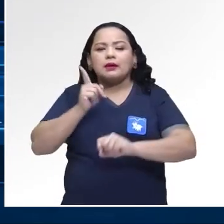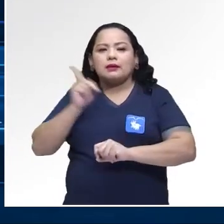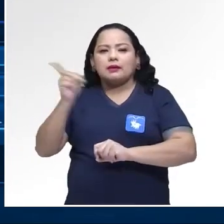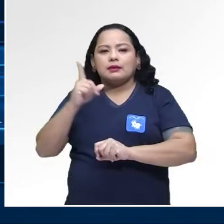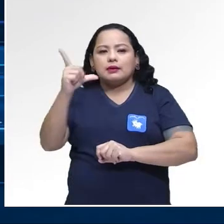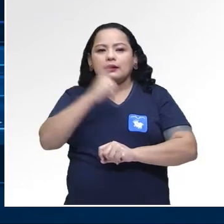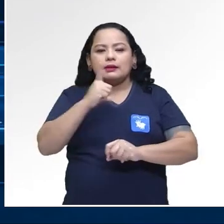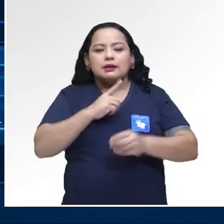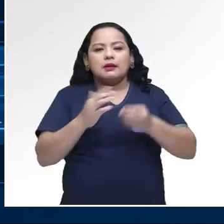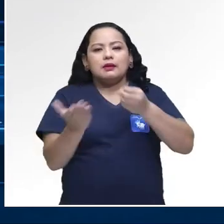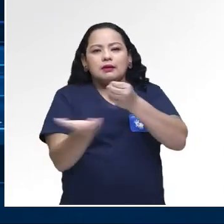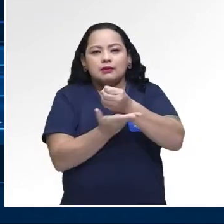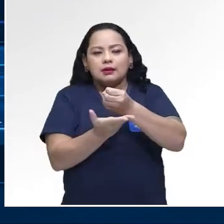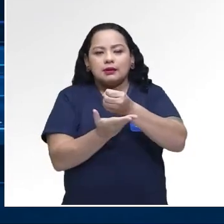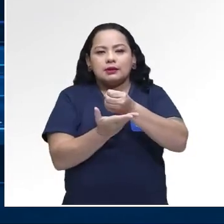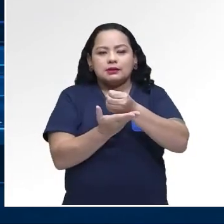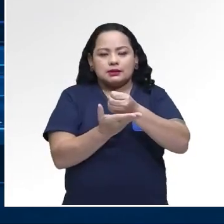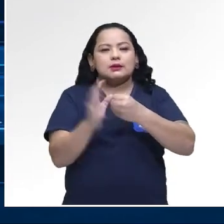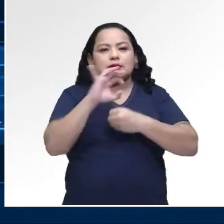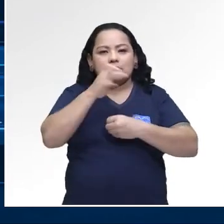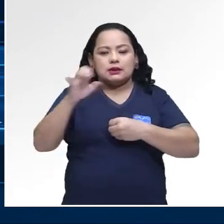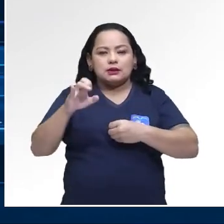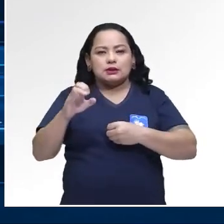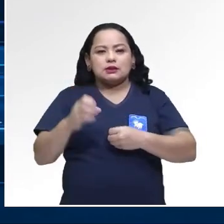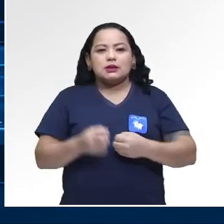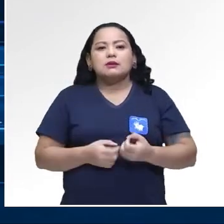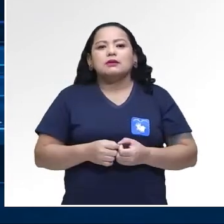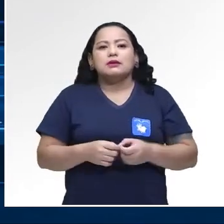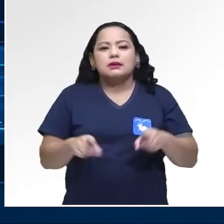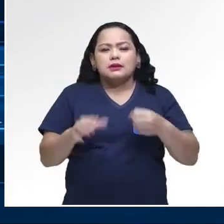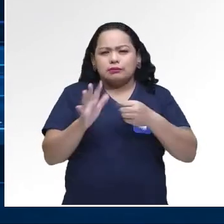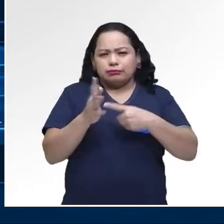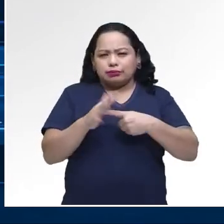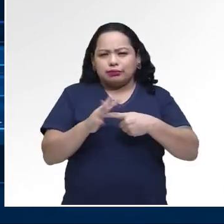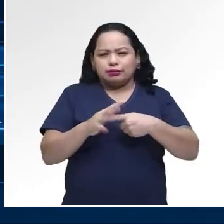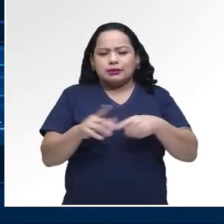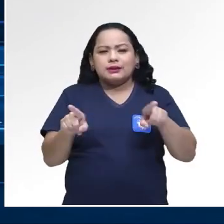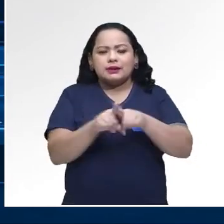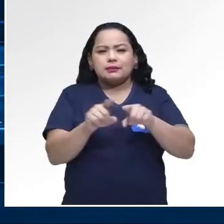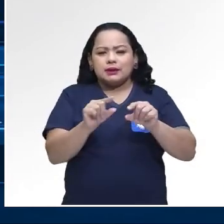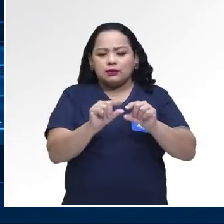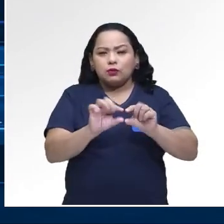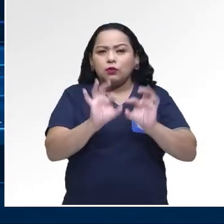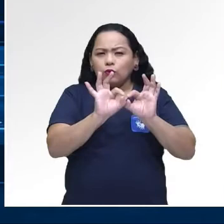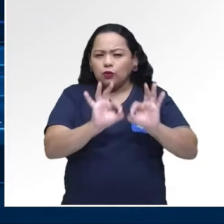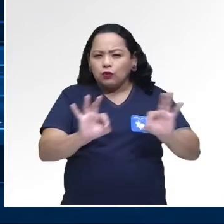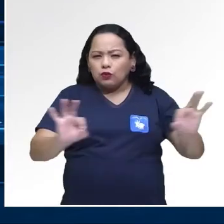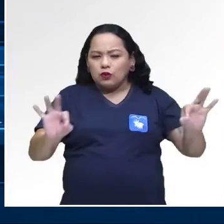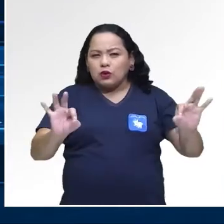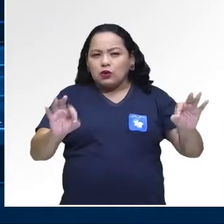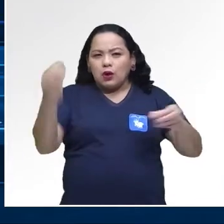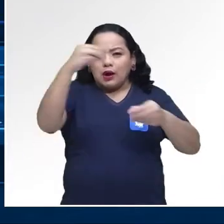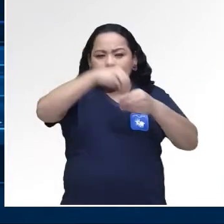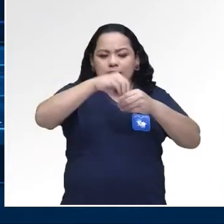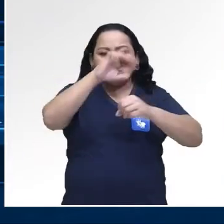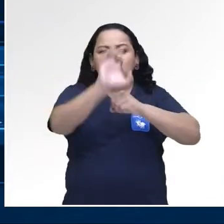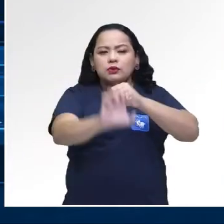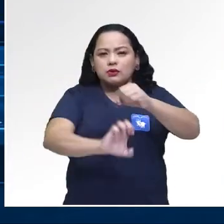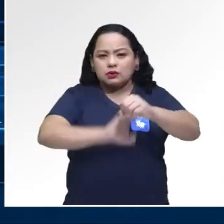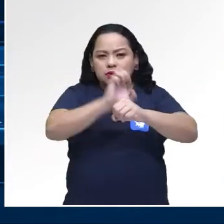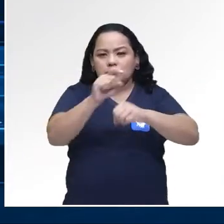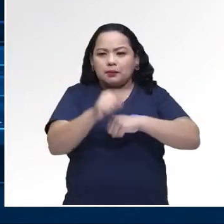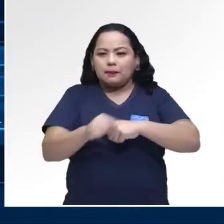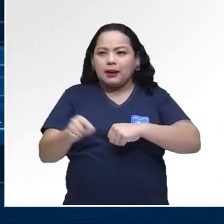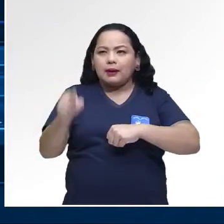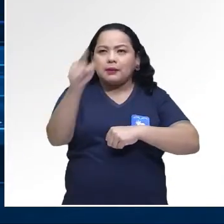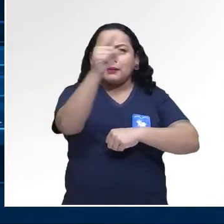minha fonte, que é a minha bateria, eu tenho o meu fio condutor, que é por onde os elétrons estão passando os ordenados, e eu tenho